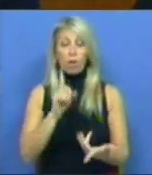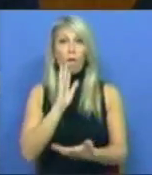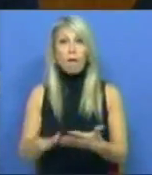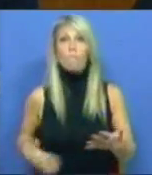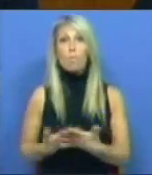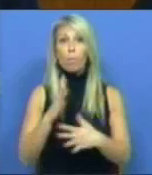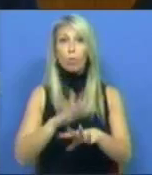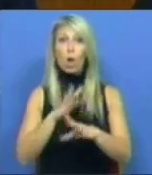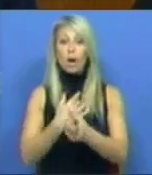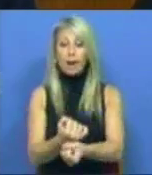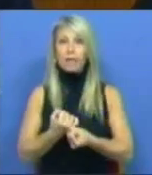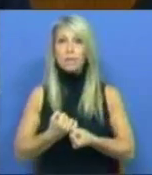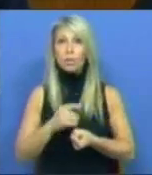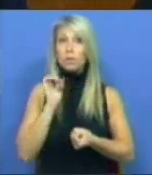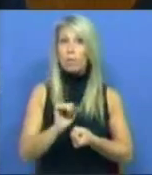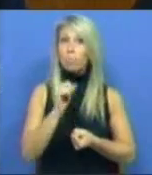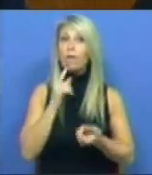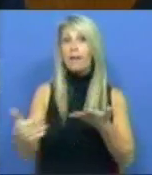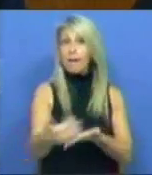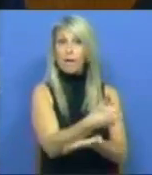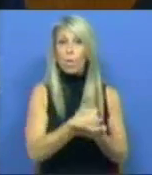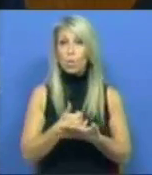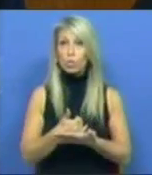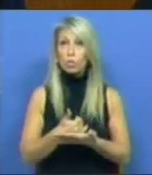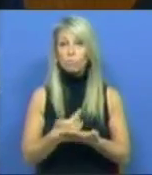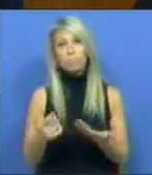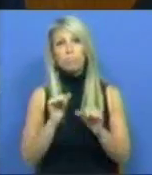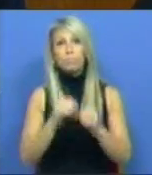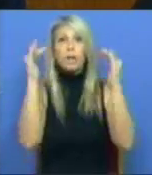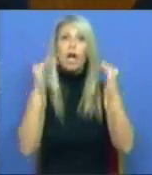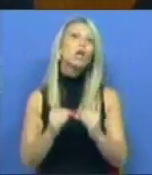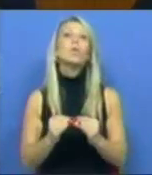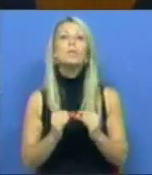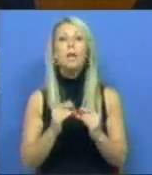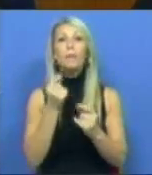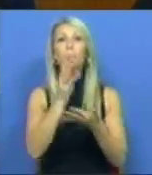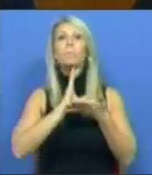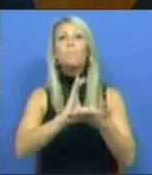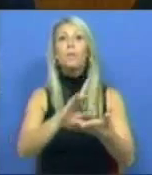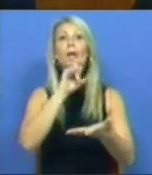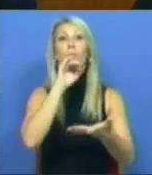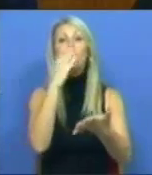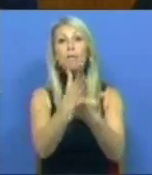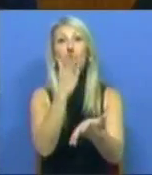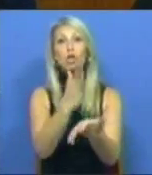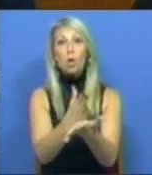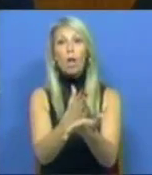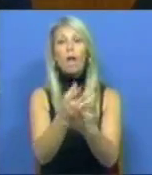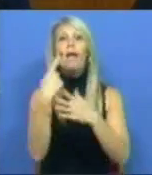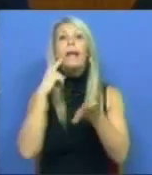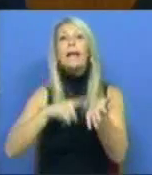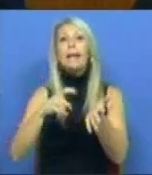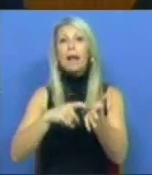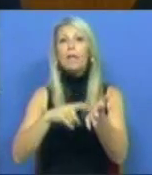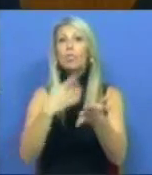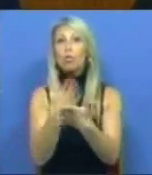de recursos é reduzir a atribuição e a possibilidade das escolas, o crédito de horas das